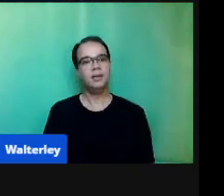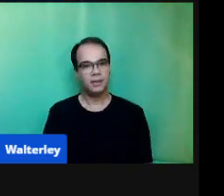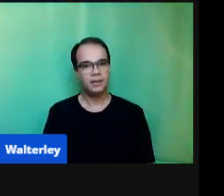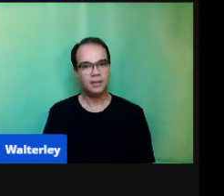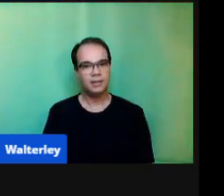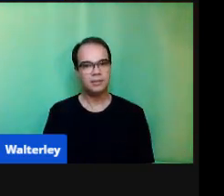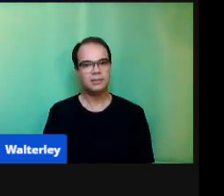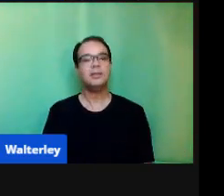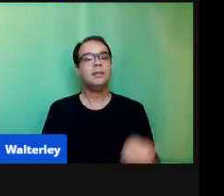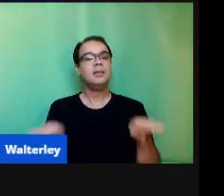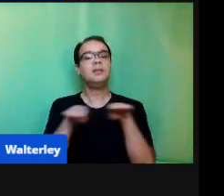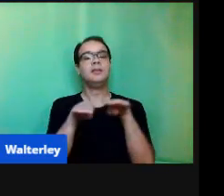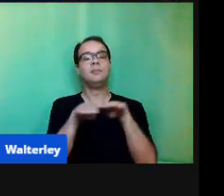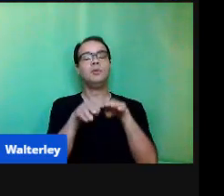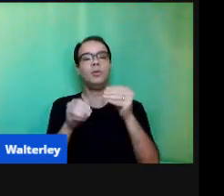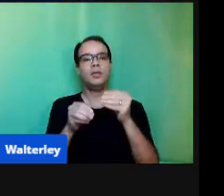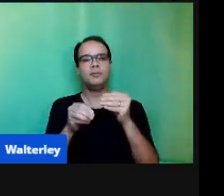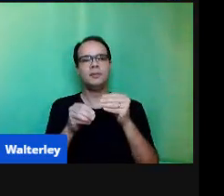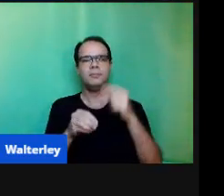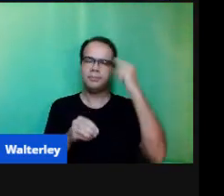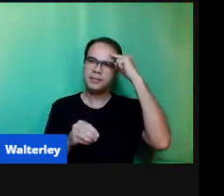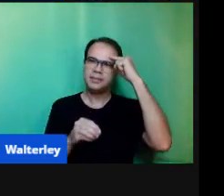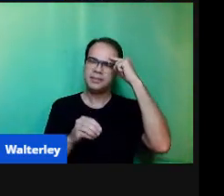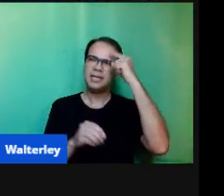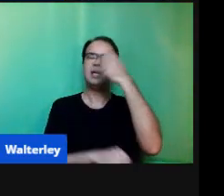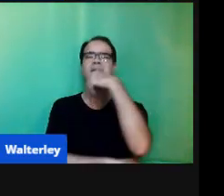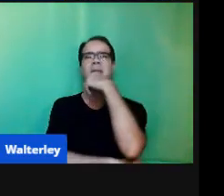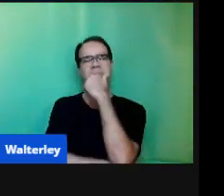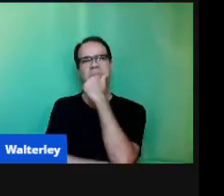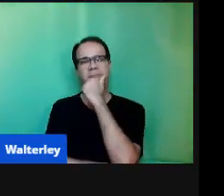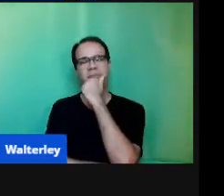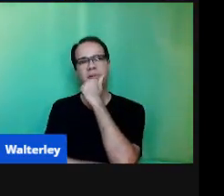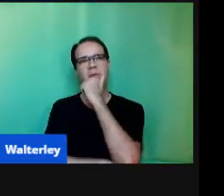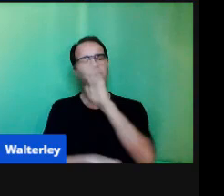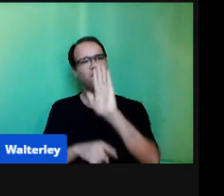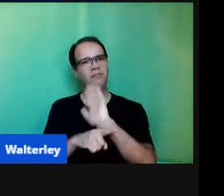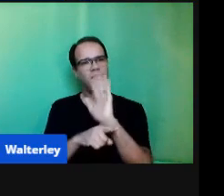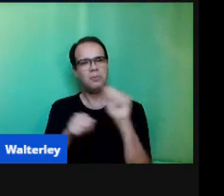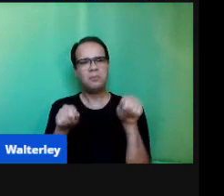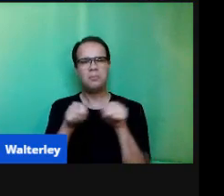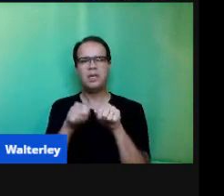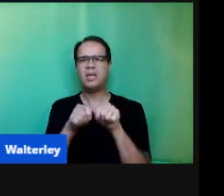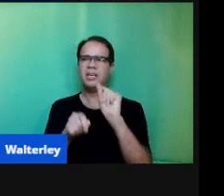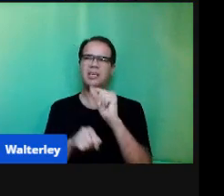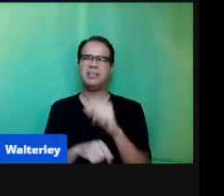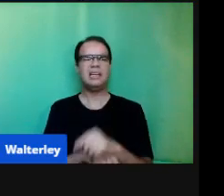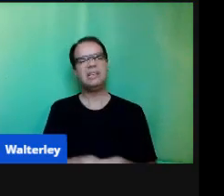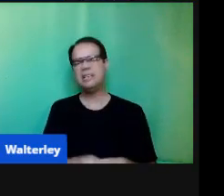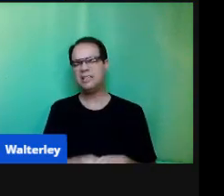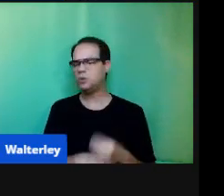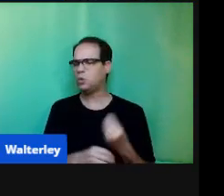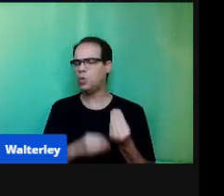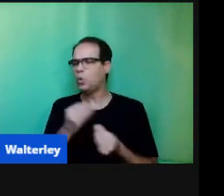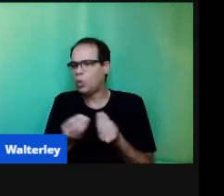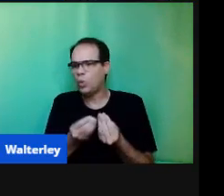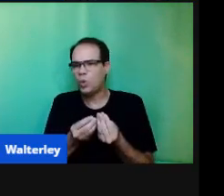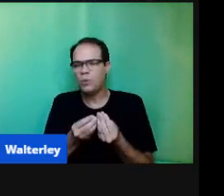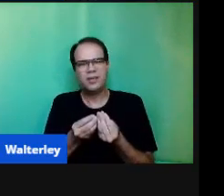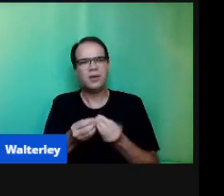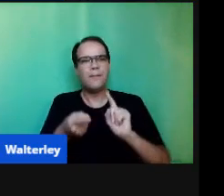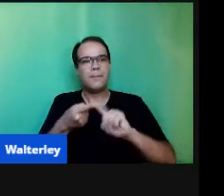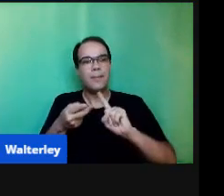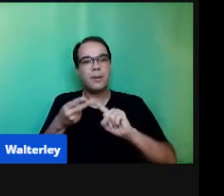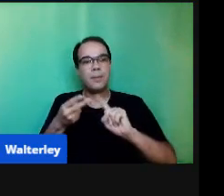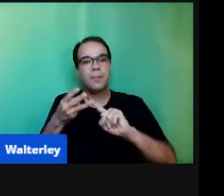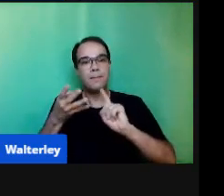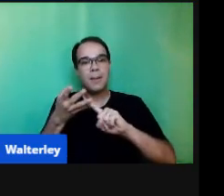de documentário. Às vezes a gente acha que o documentário é uma coisa e ele pode ser muitas coisas ao mesmo tempo. Então a gente vai